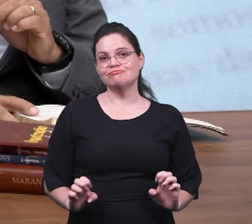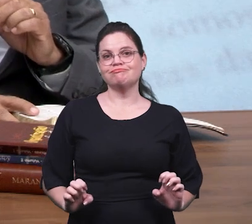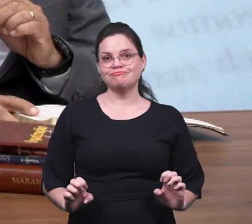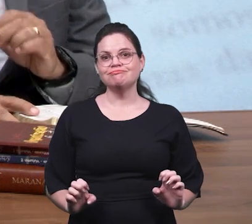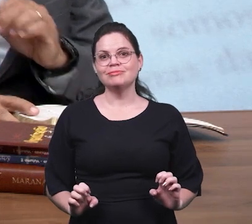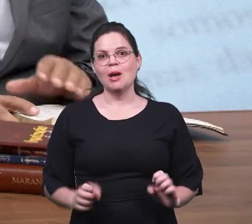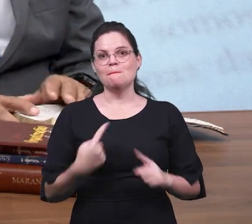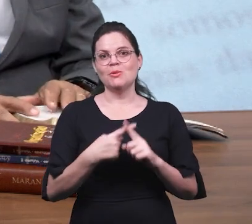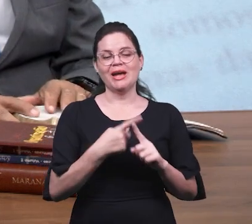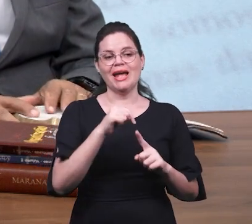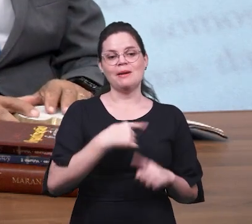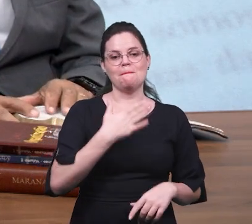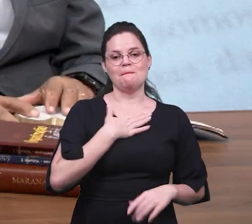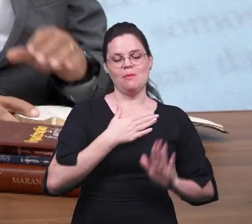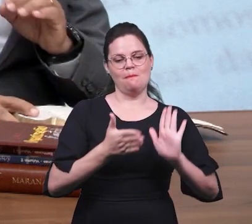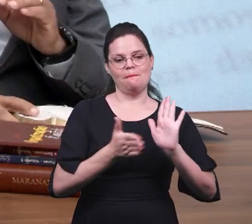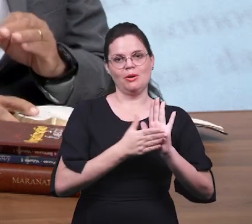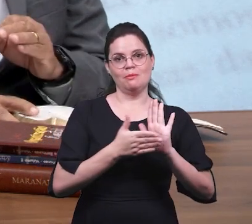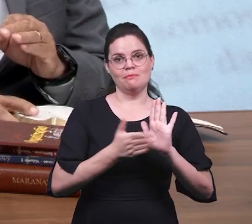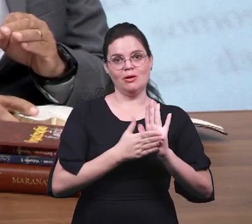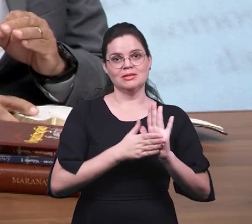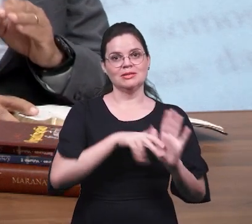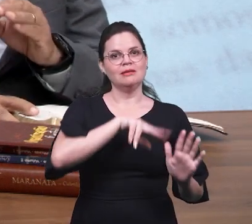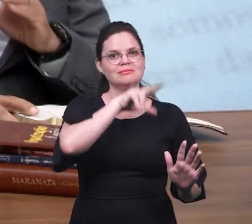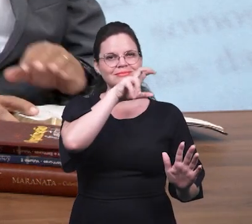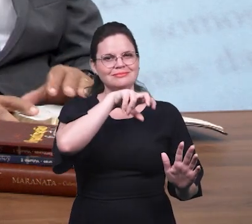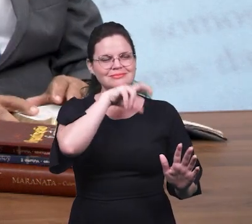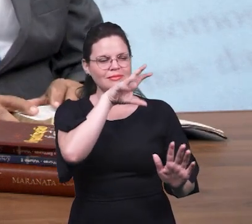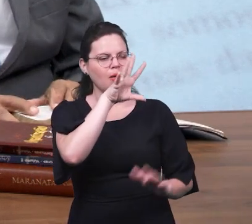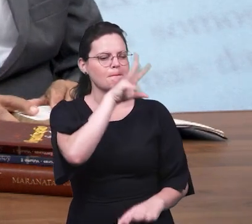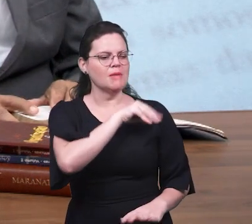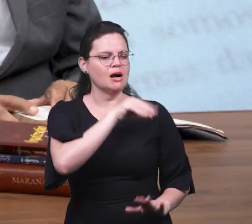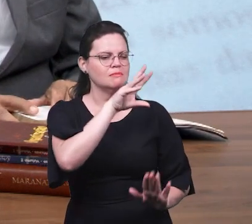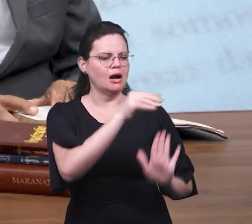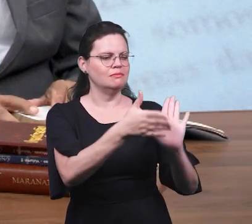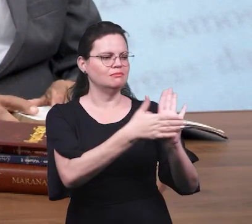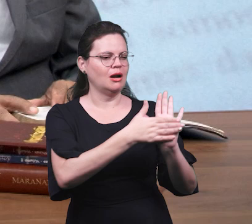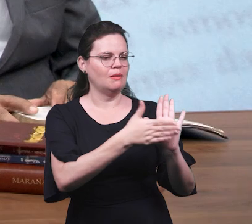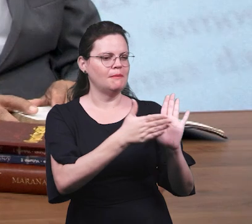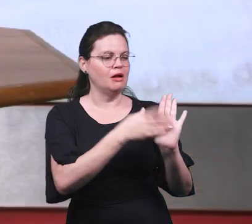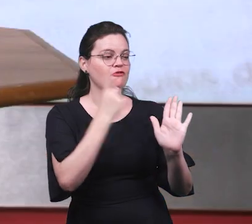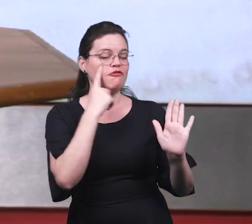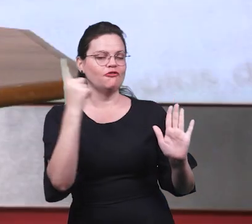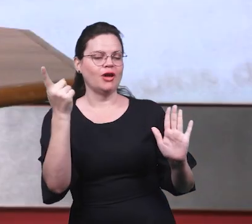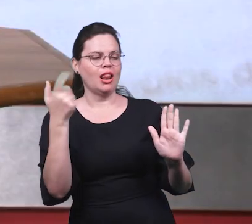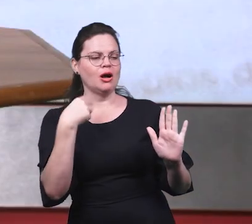sua proposta e apelou para os sentidos.